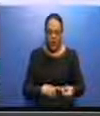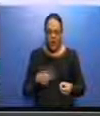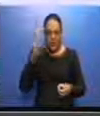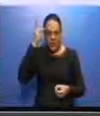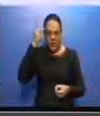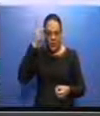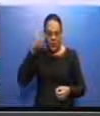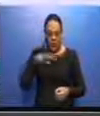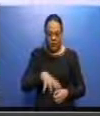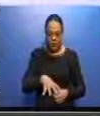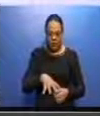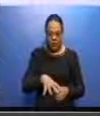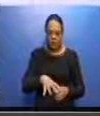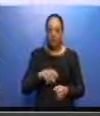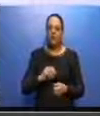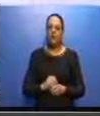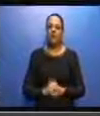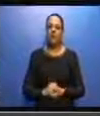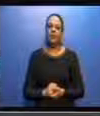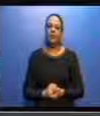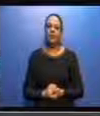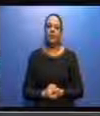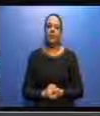nessa região metropolitana